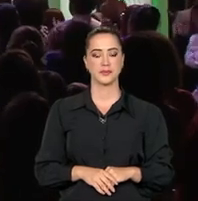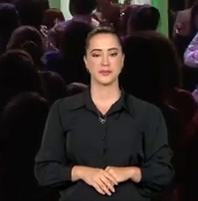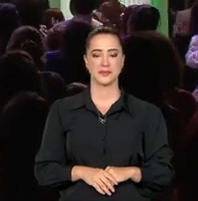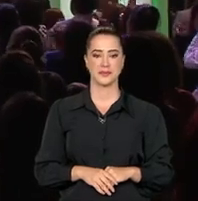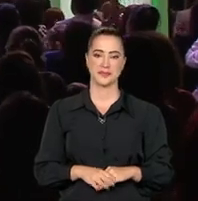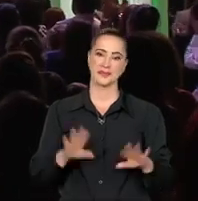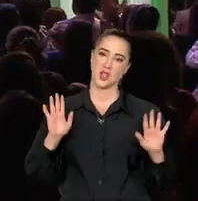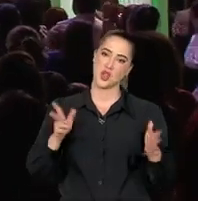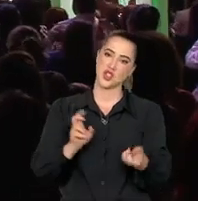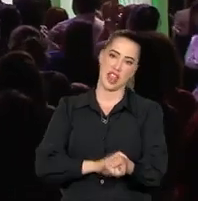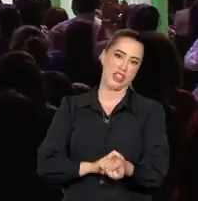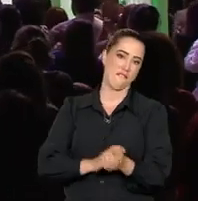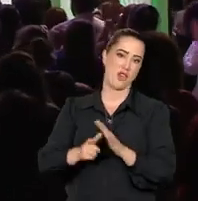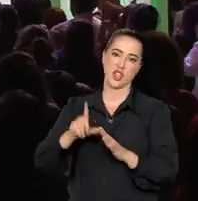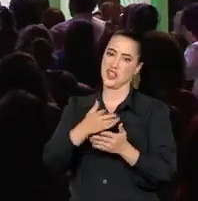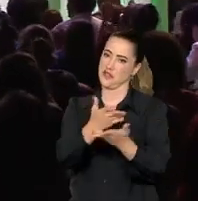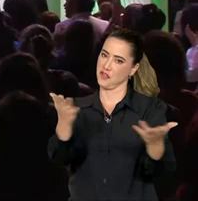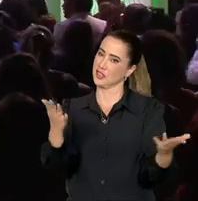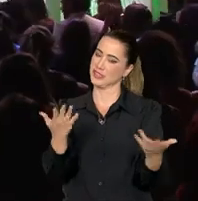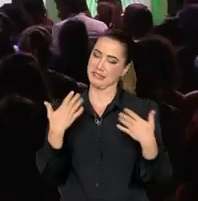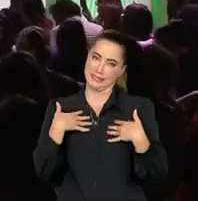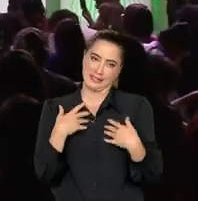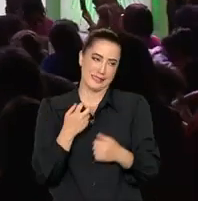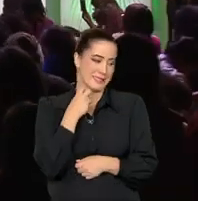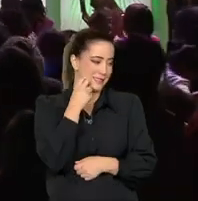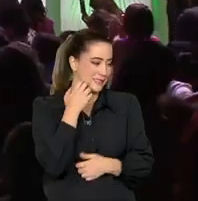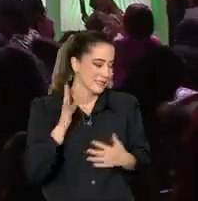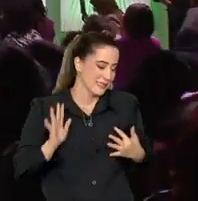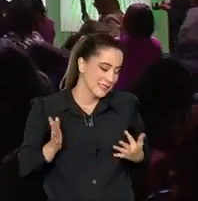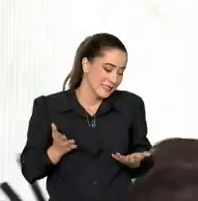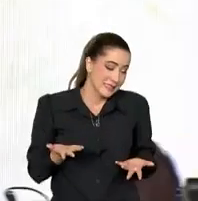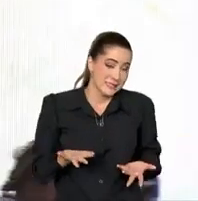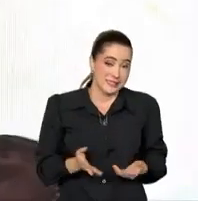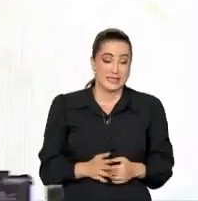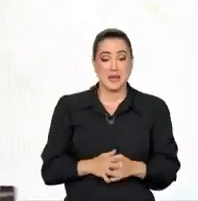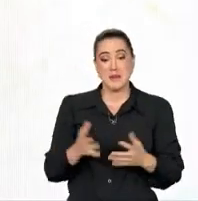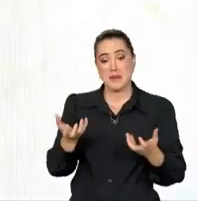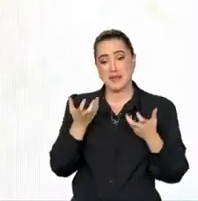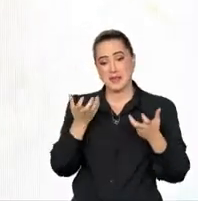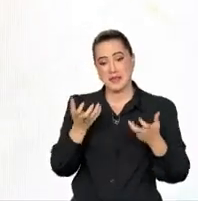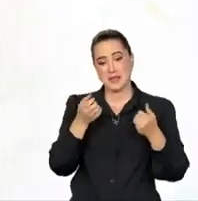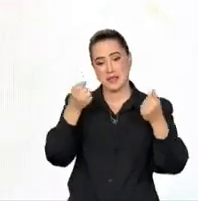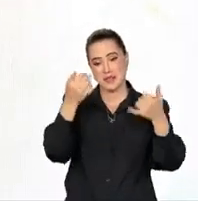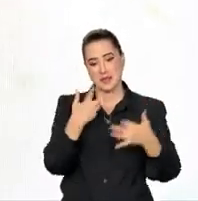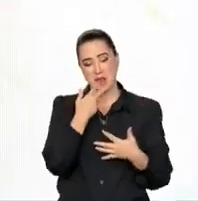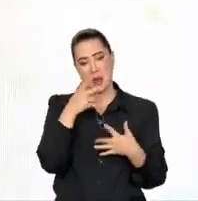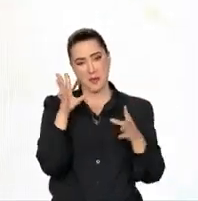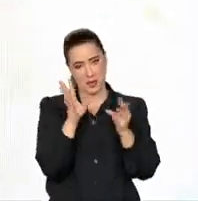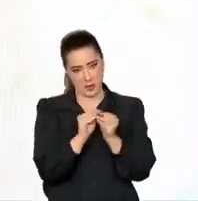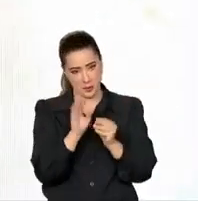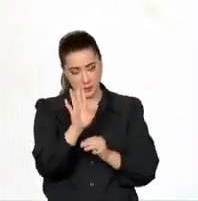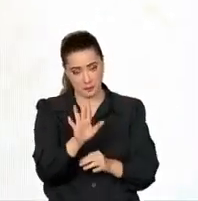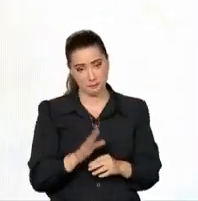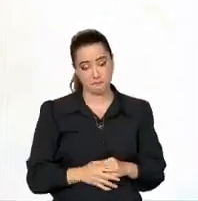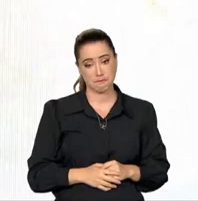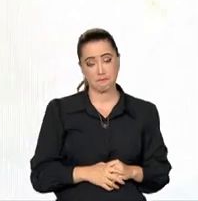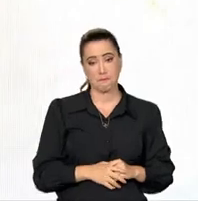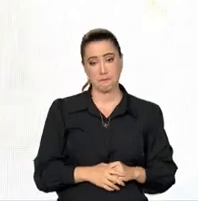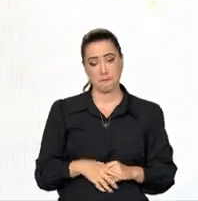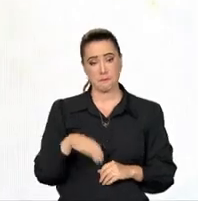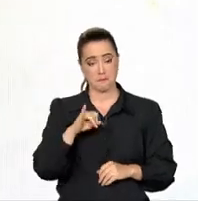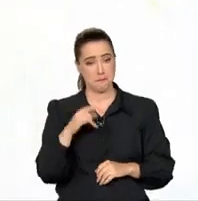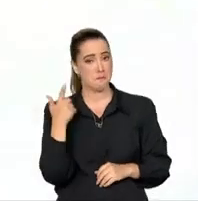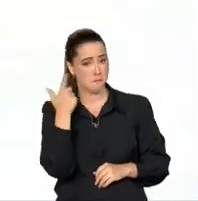eu já estava nervosa, vocês me deixam mais tímida. Mas eu queria dizer, para concluir, que quando a